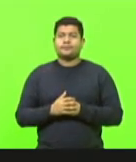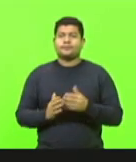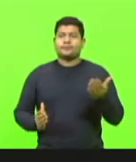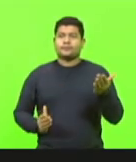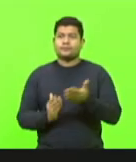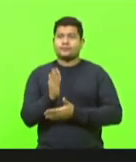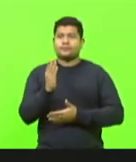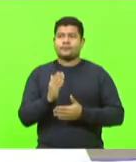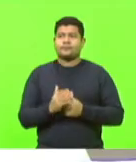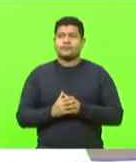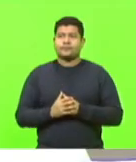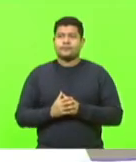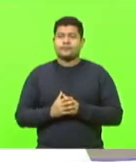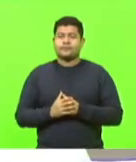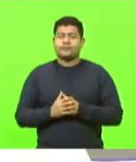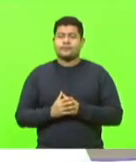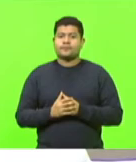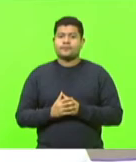Aprovado.